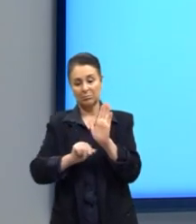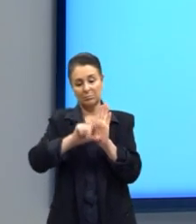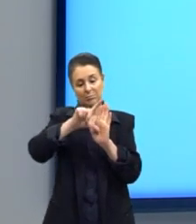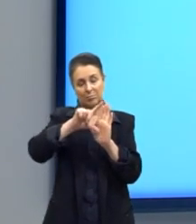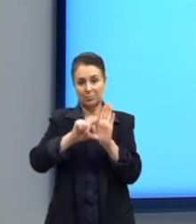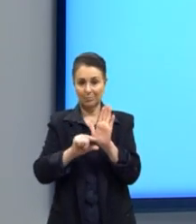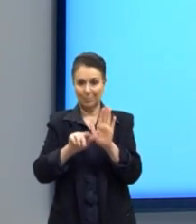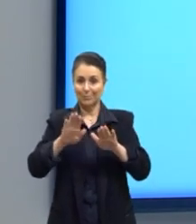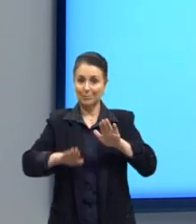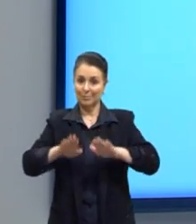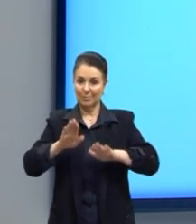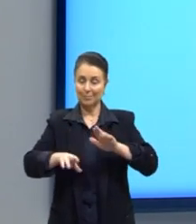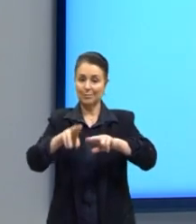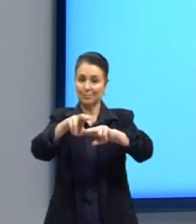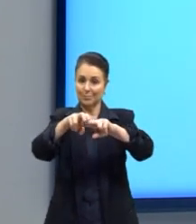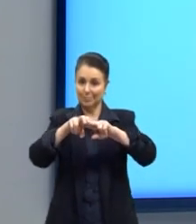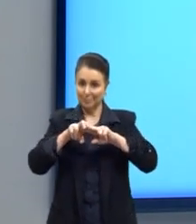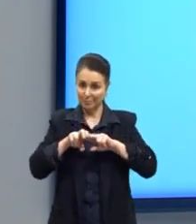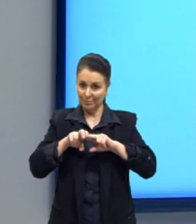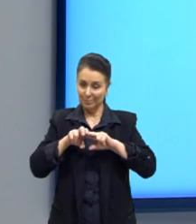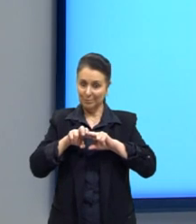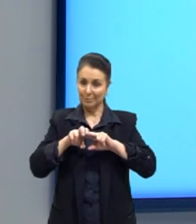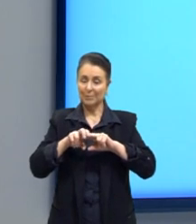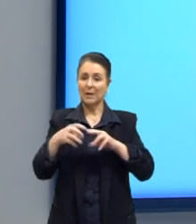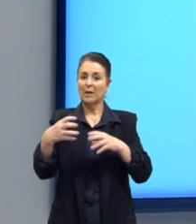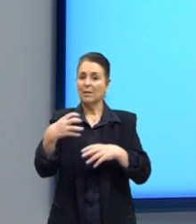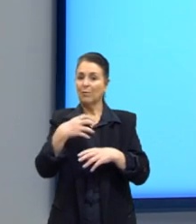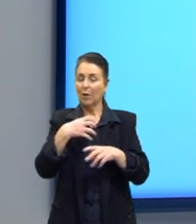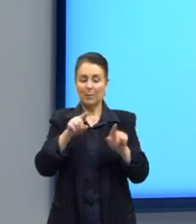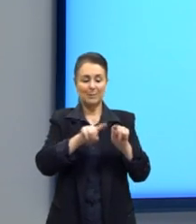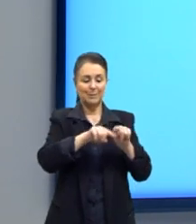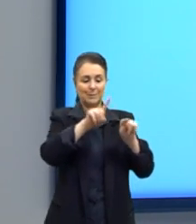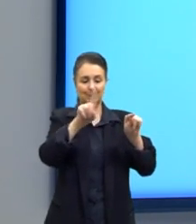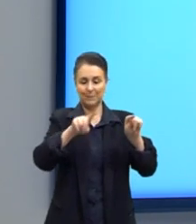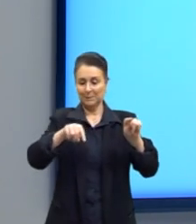justamente por esse formato aí ondulatório